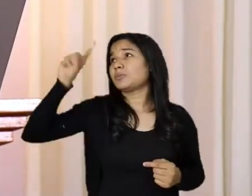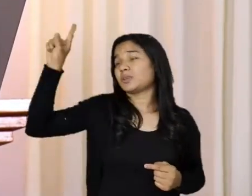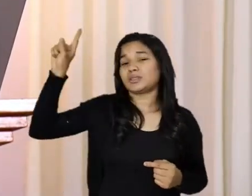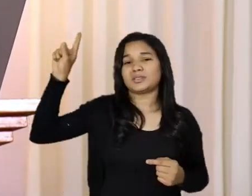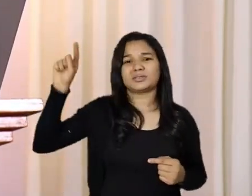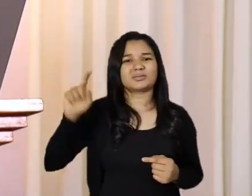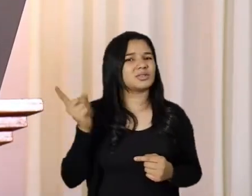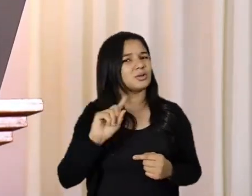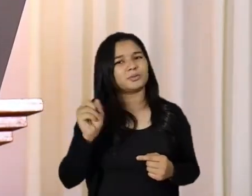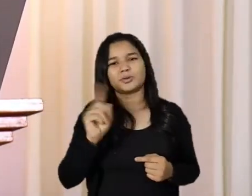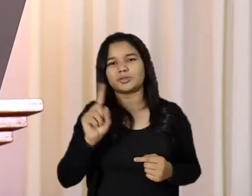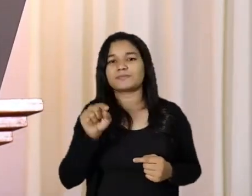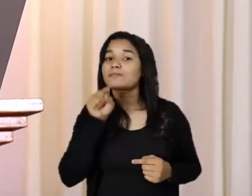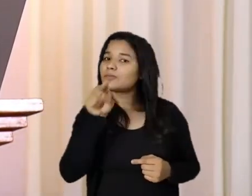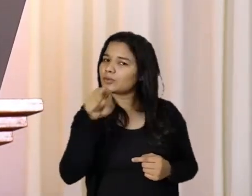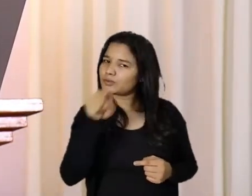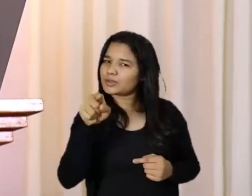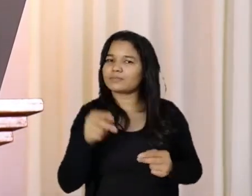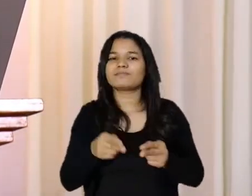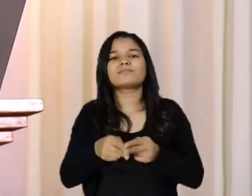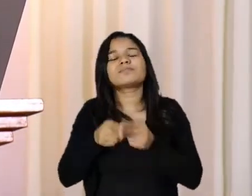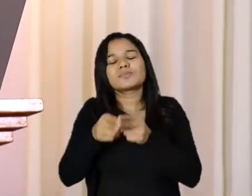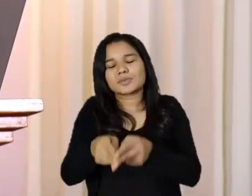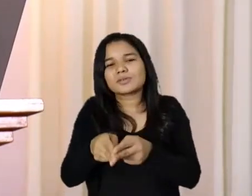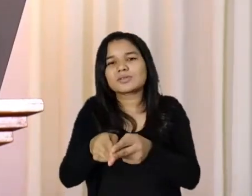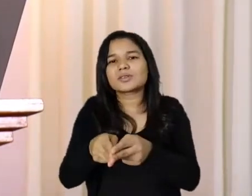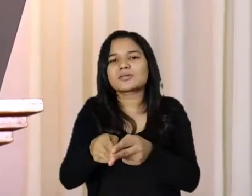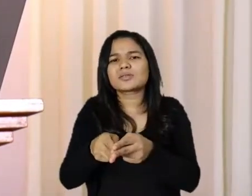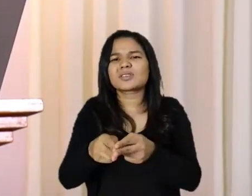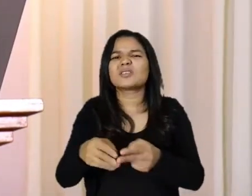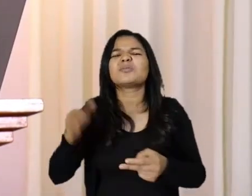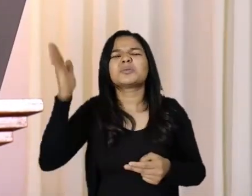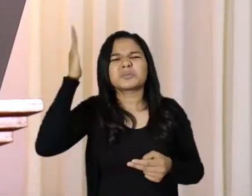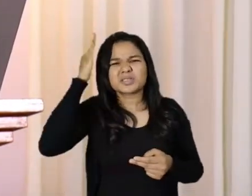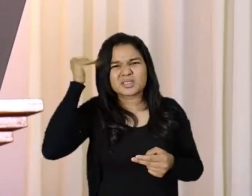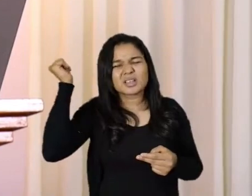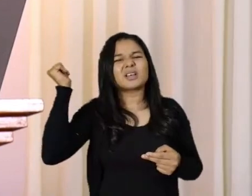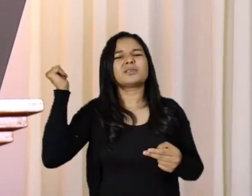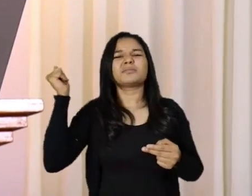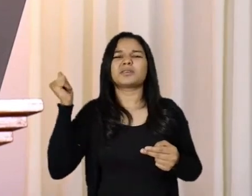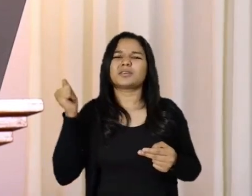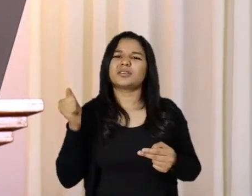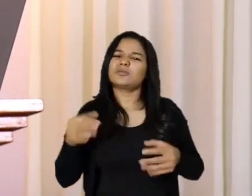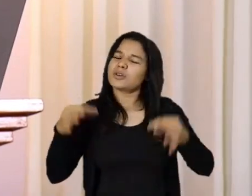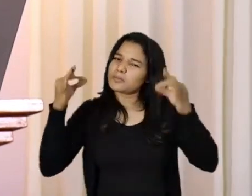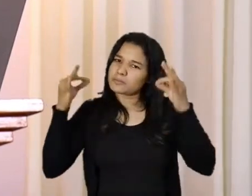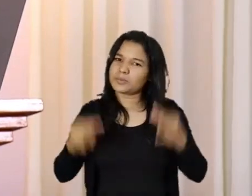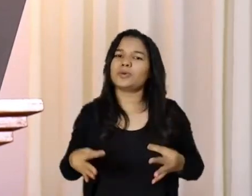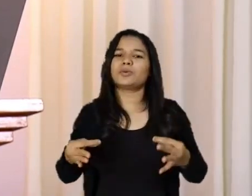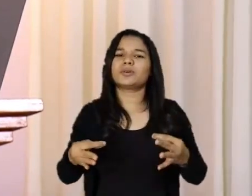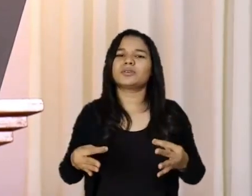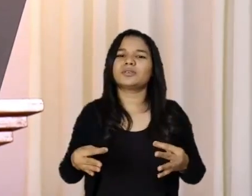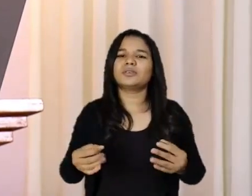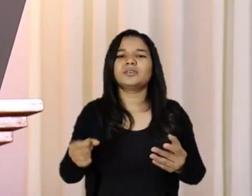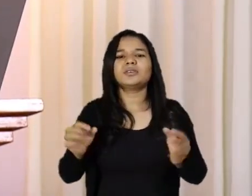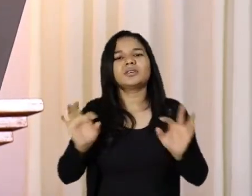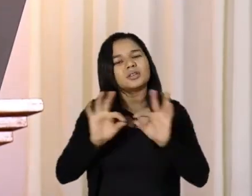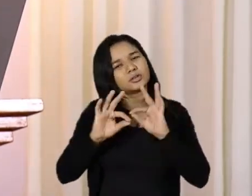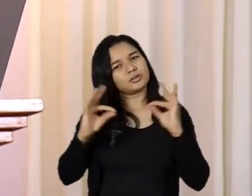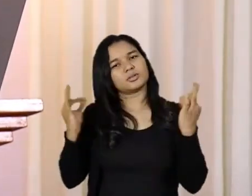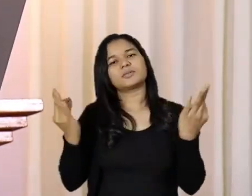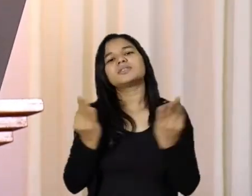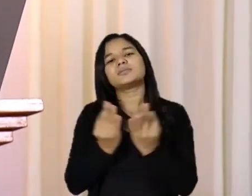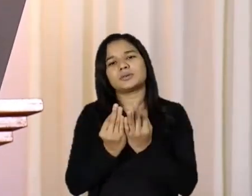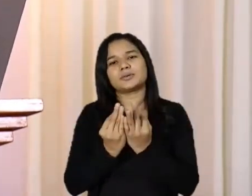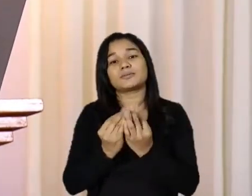tomou foi uma decisão sábia, prudente, que trouxe salvação para a sua casa. Mas a salvação que eu e você estamos tomando